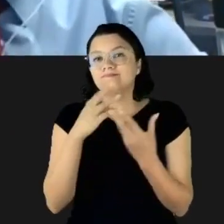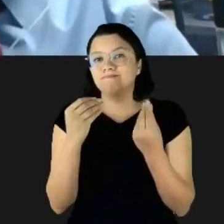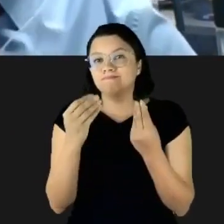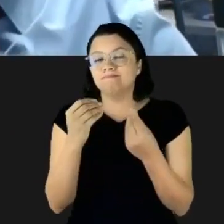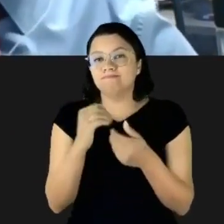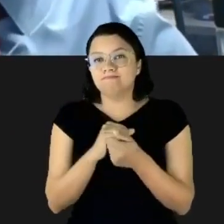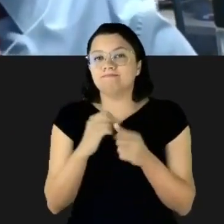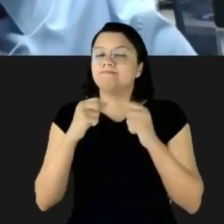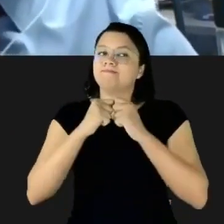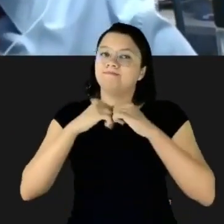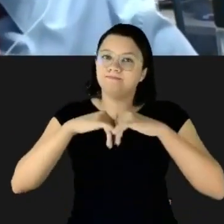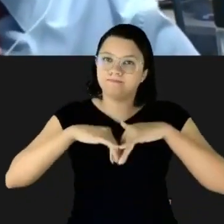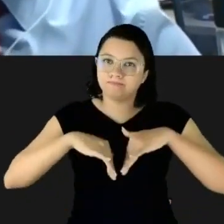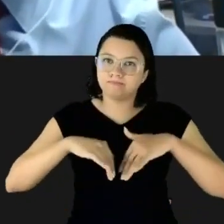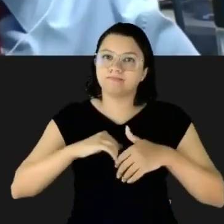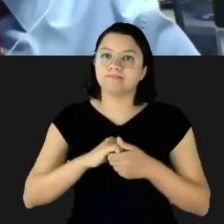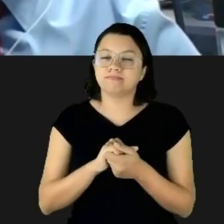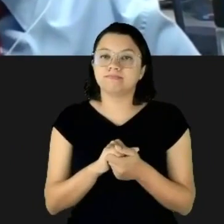para que